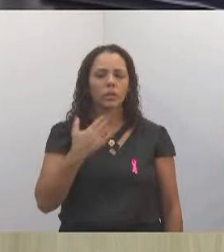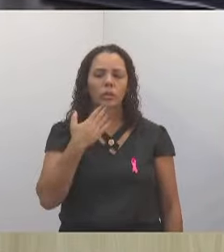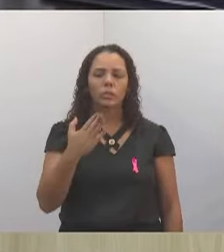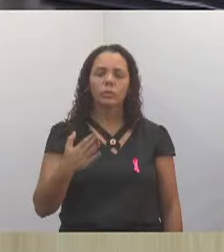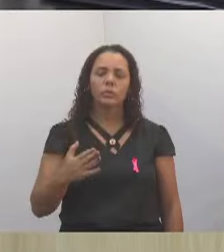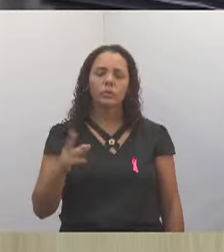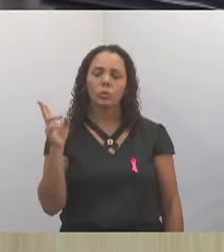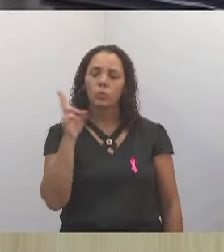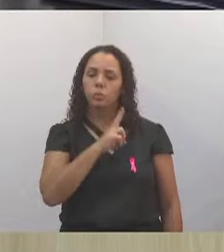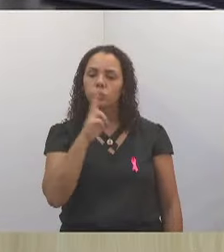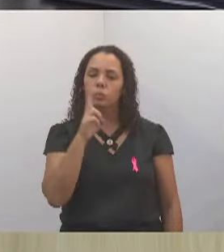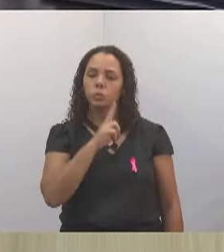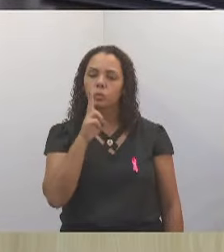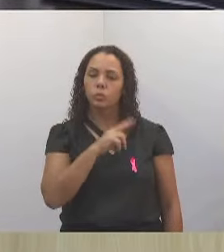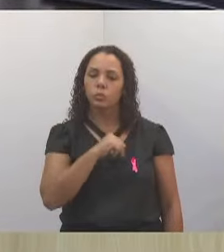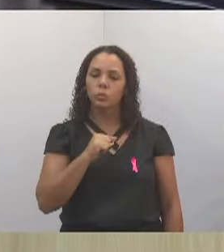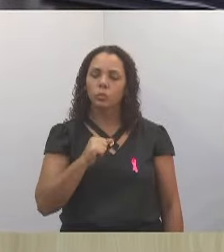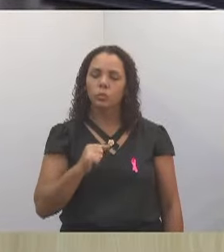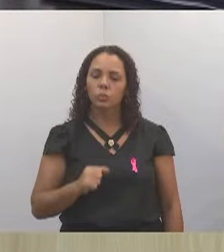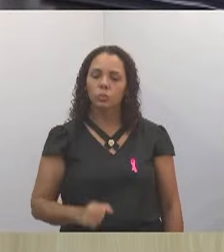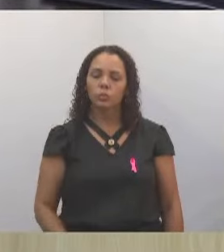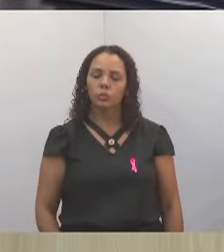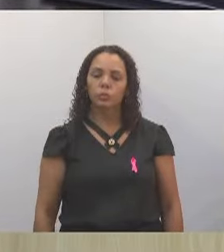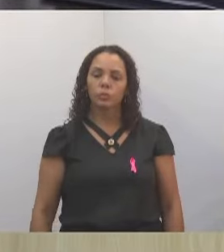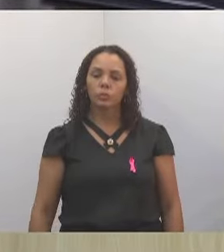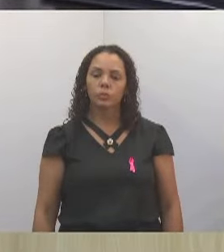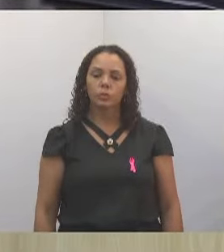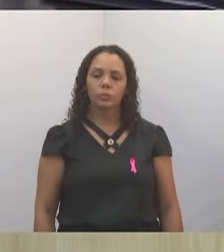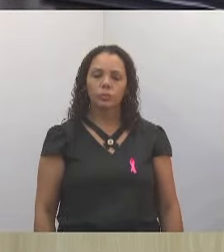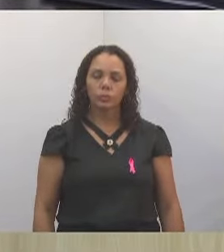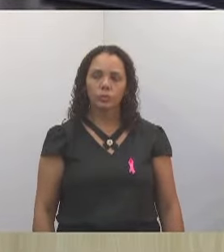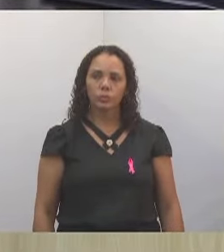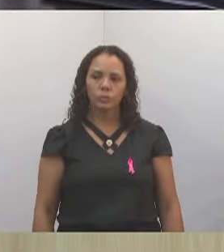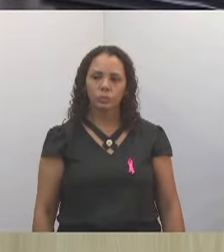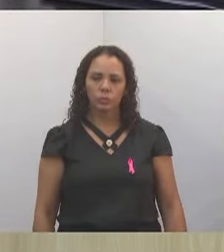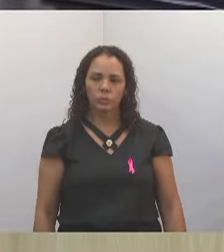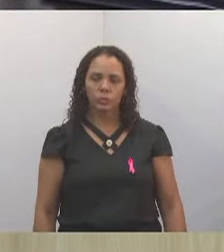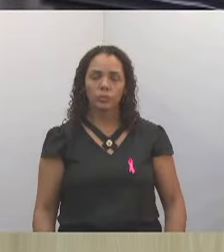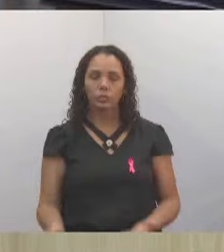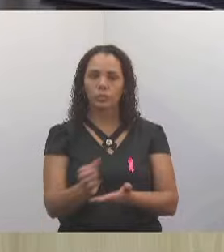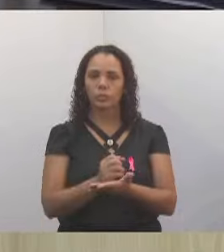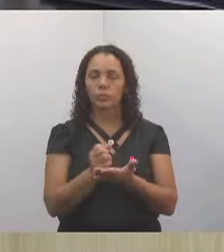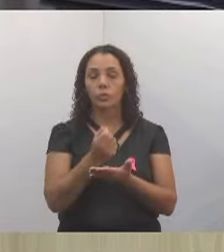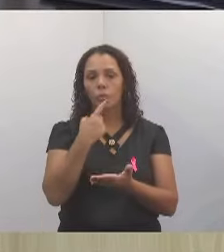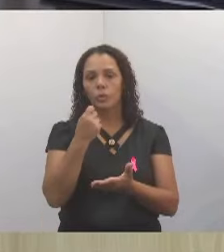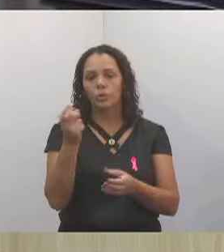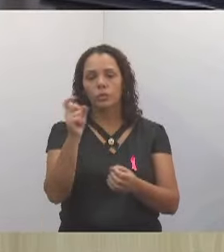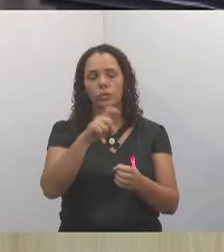solicitação urgente para o restabelecimento de estoque de medicamento